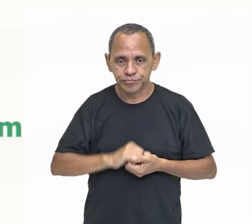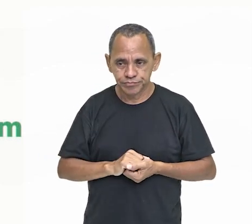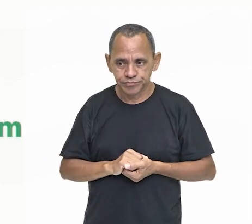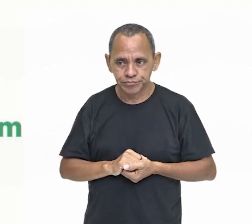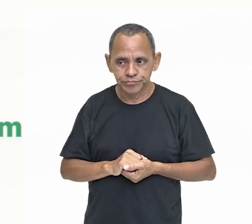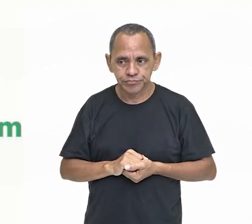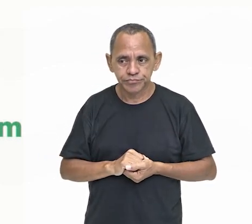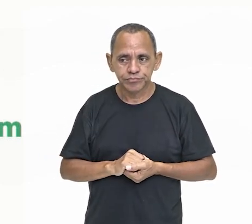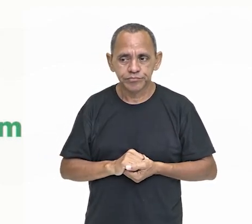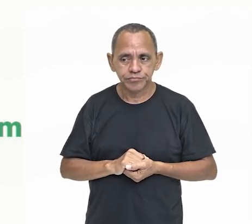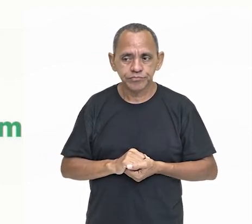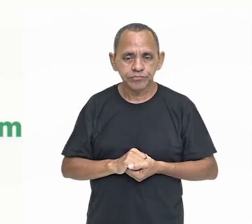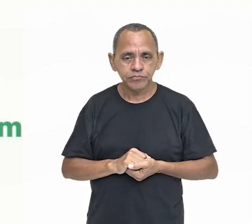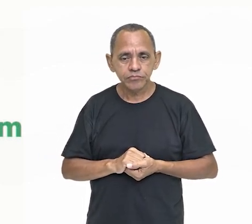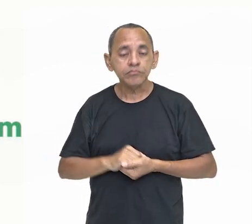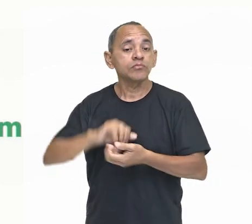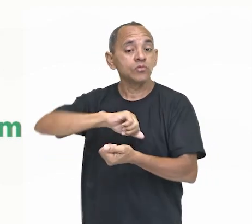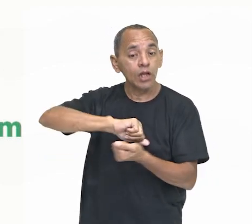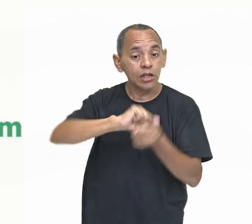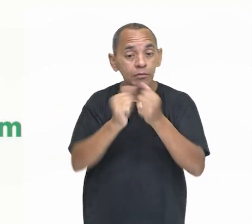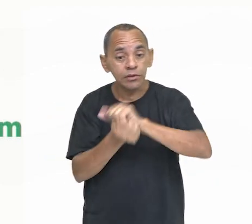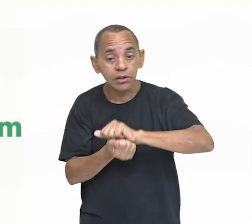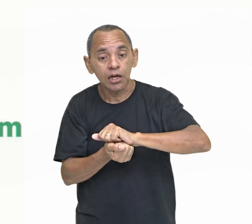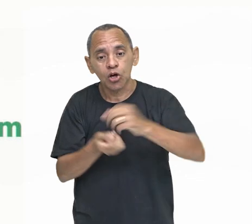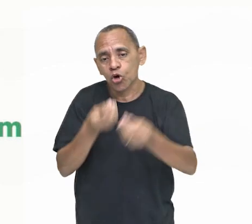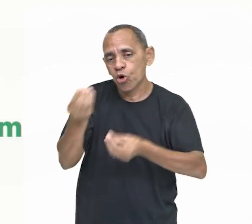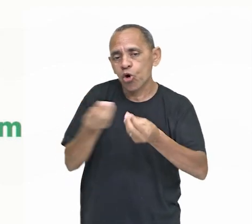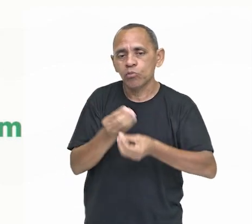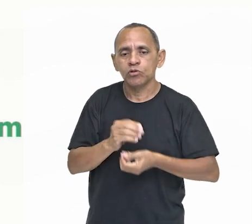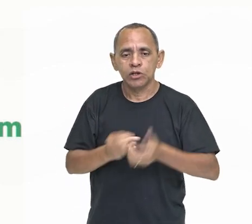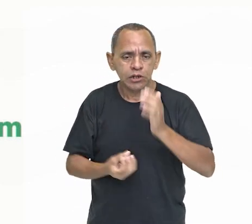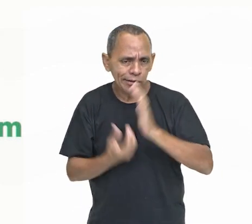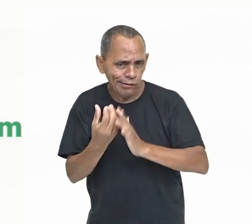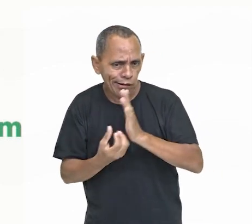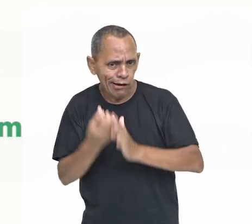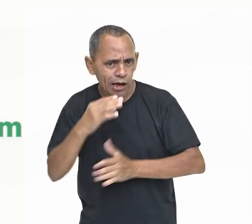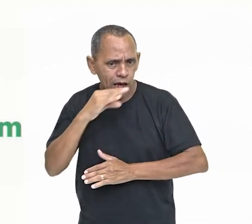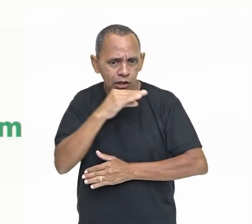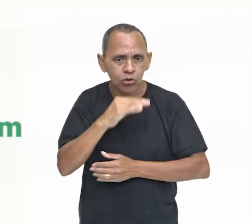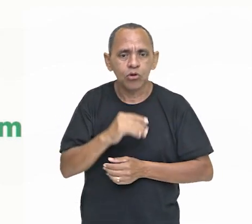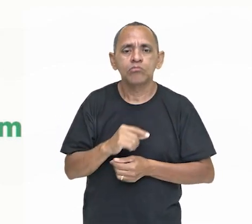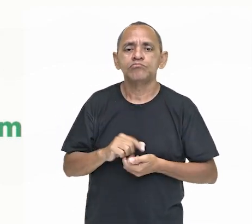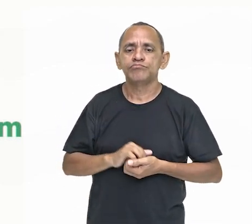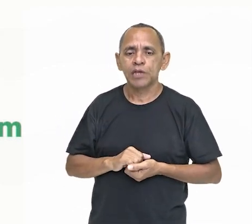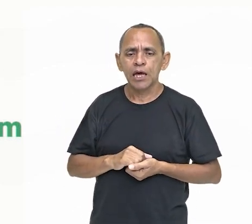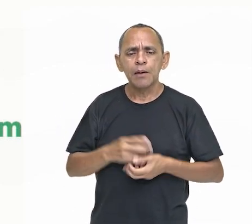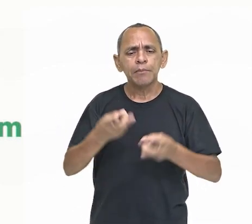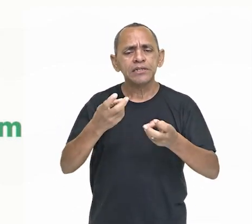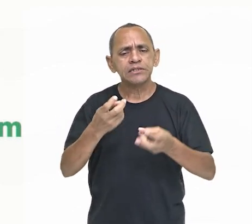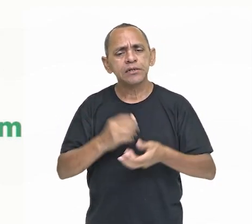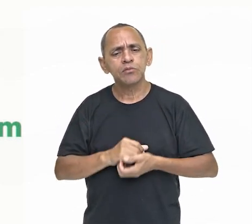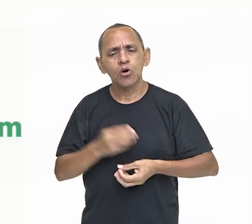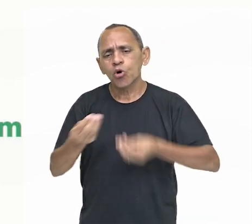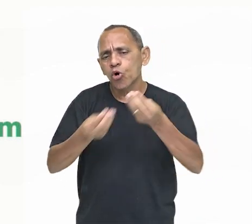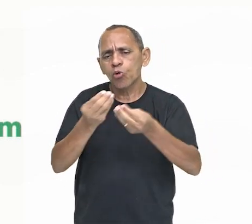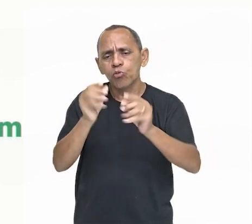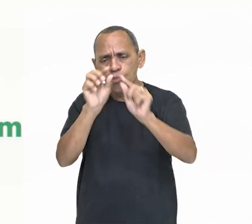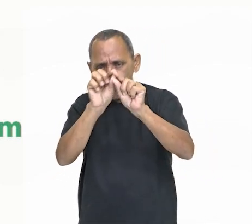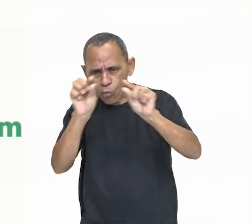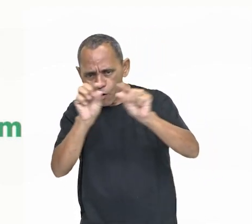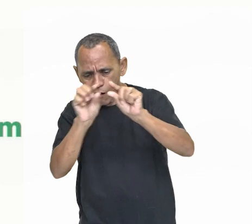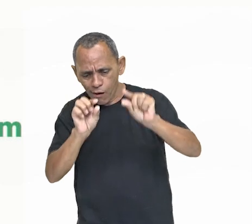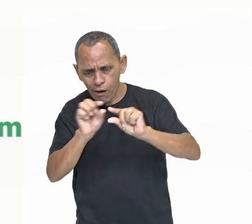ele tem uma função de gerar calor, olha aqui, na forma de calor. Mas quem é esse